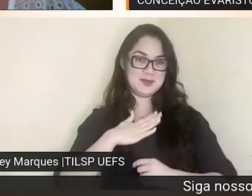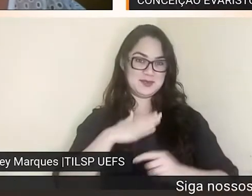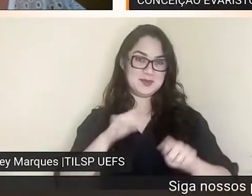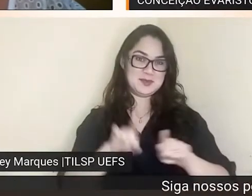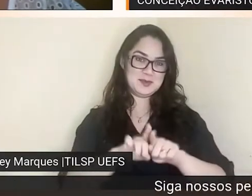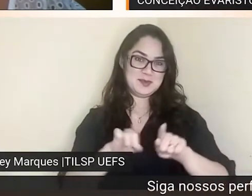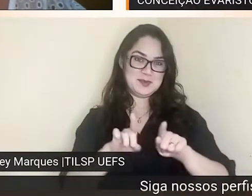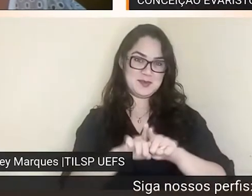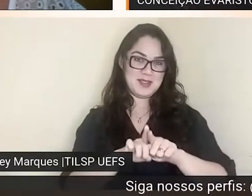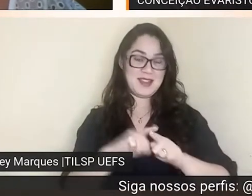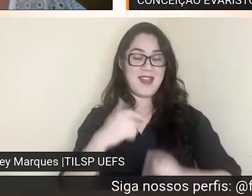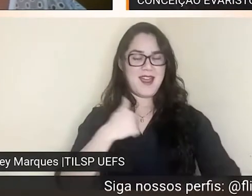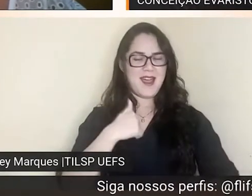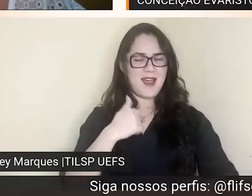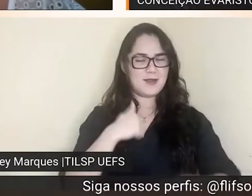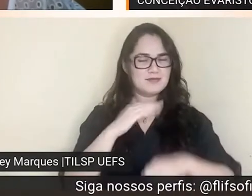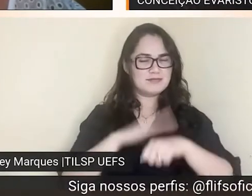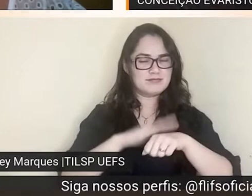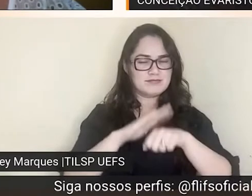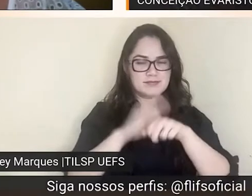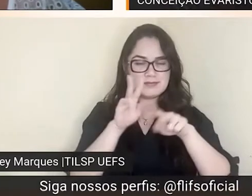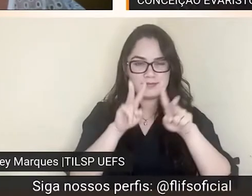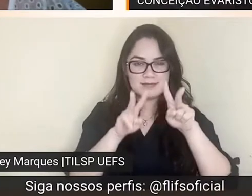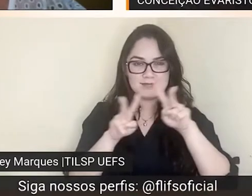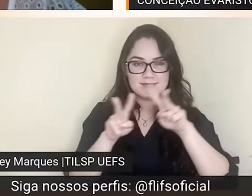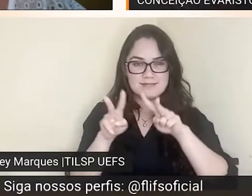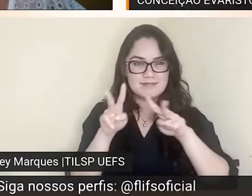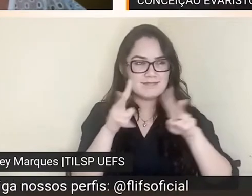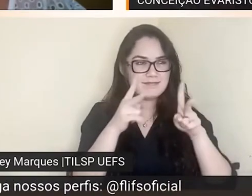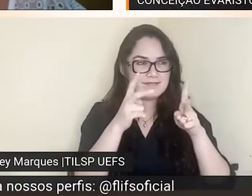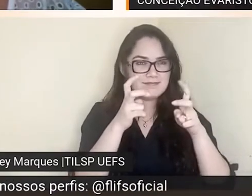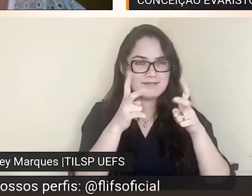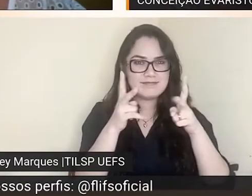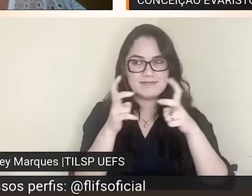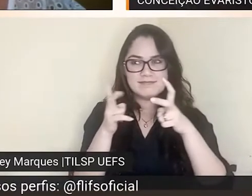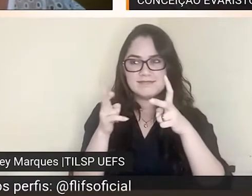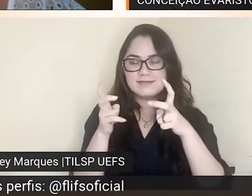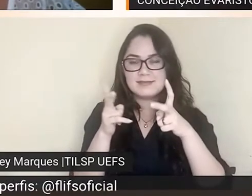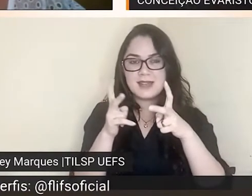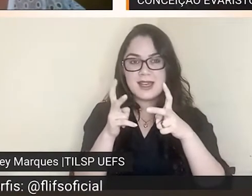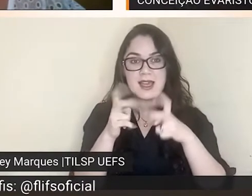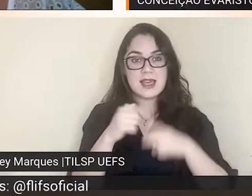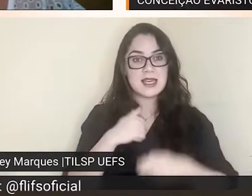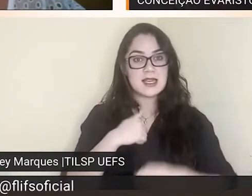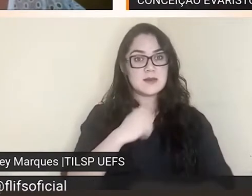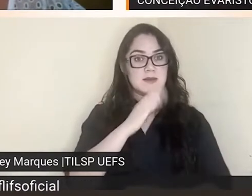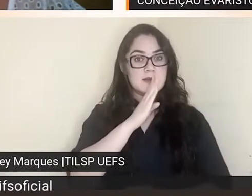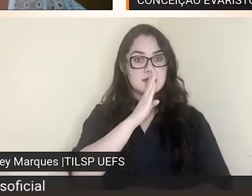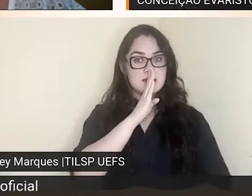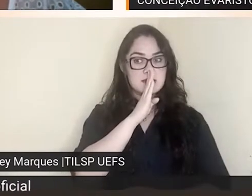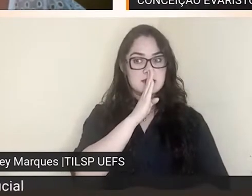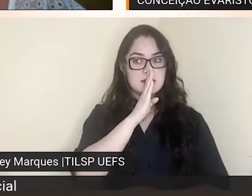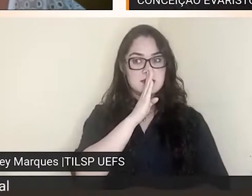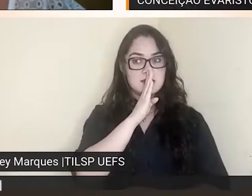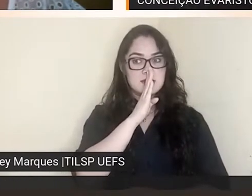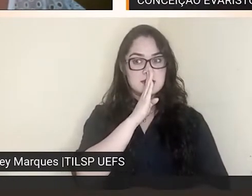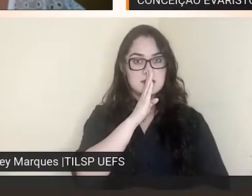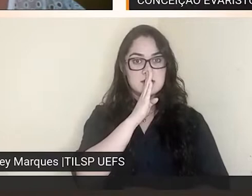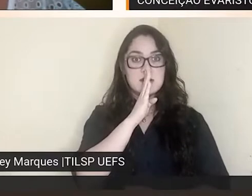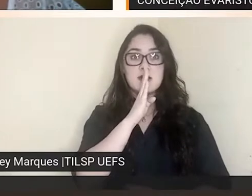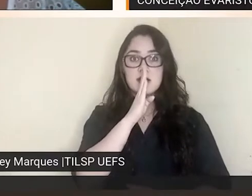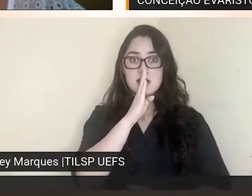pessoa observadora. O silêncio faz parte da oralidade, porque o